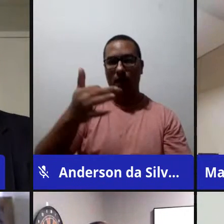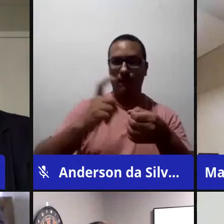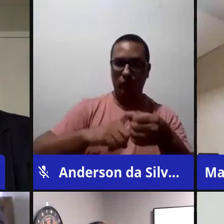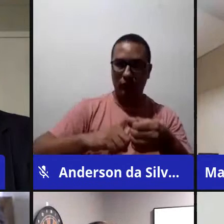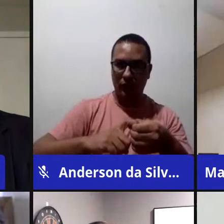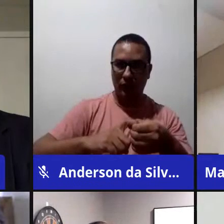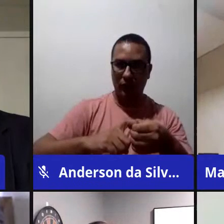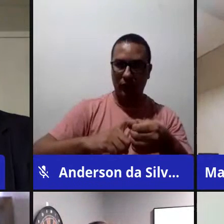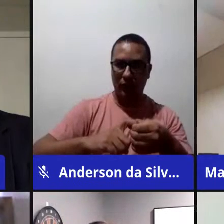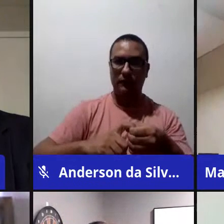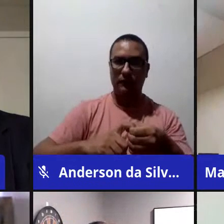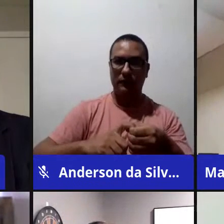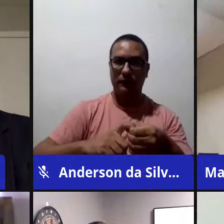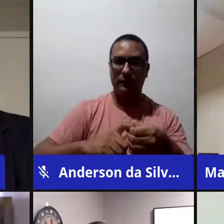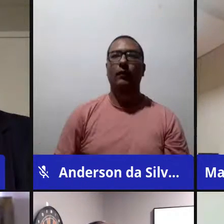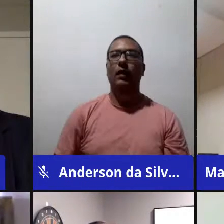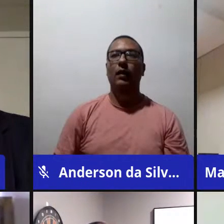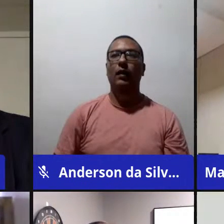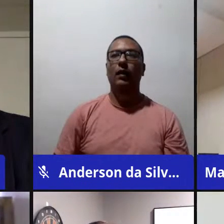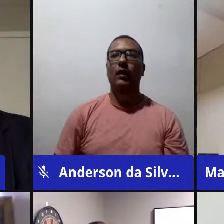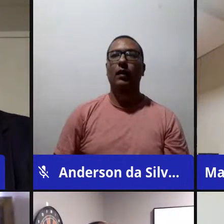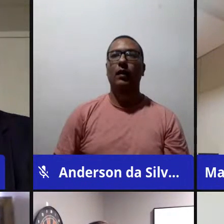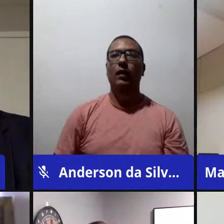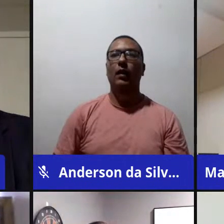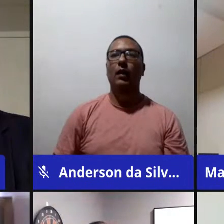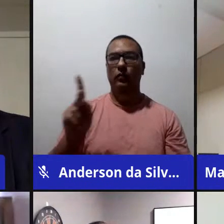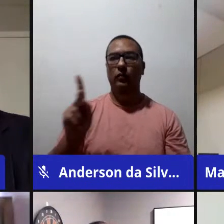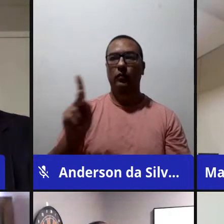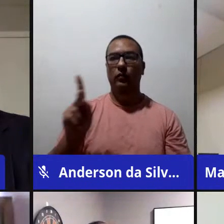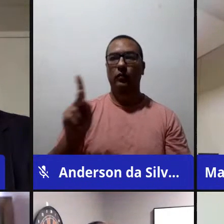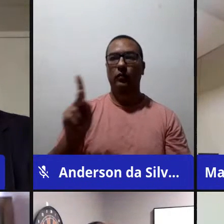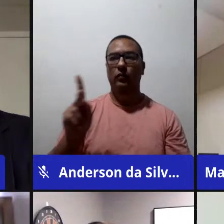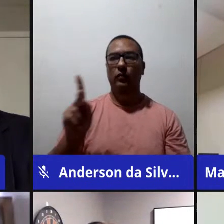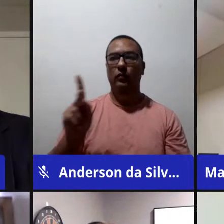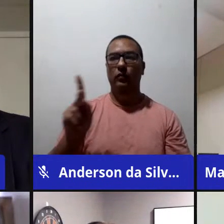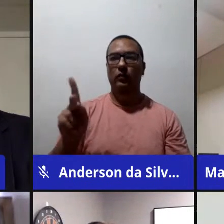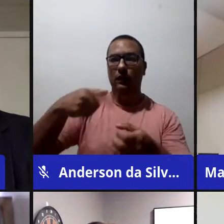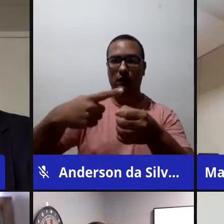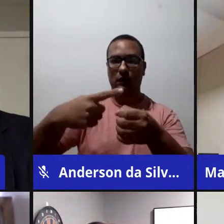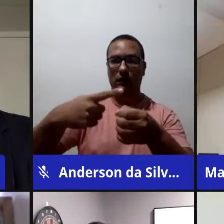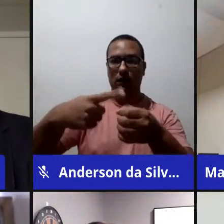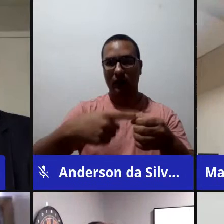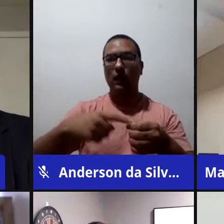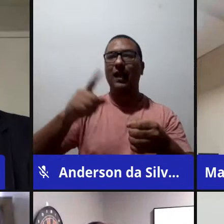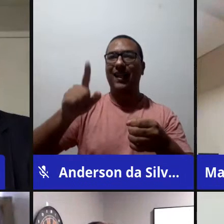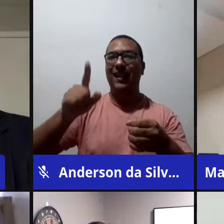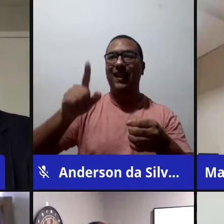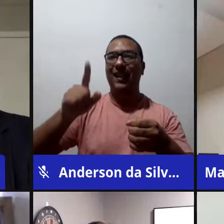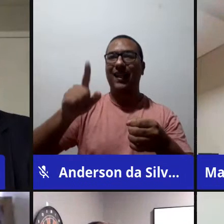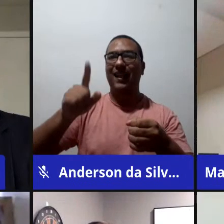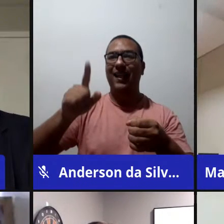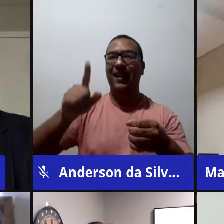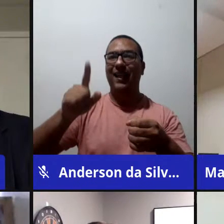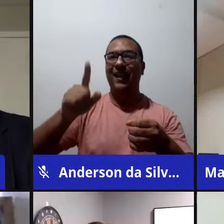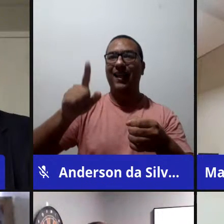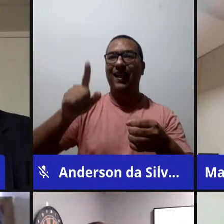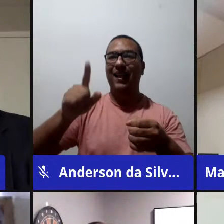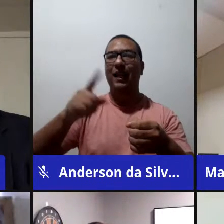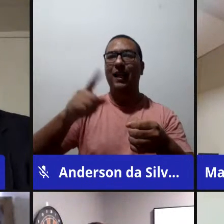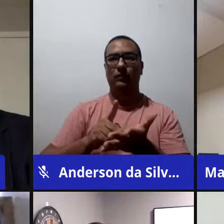em 2010 eu voltei para Jaraguá. E realmente o professor tem razão, aqui é uma cidade realmente diferente,